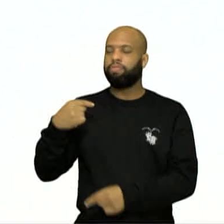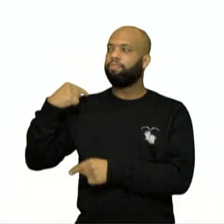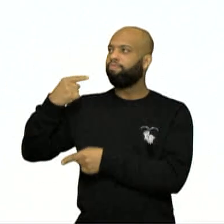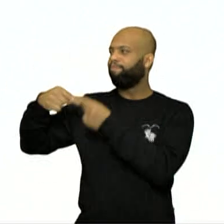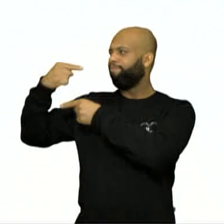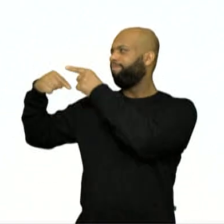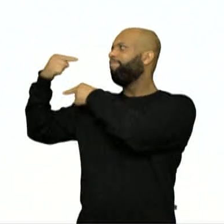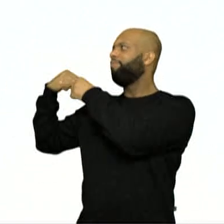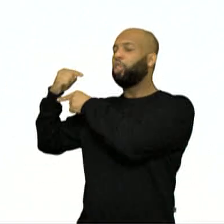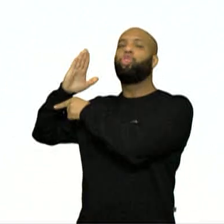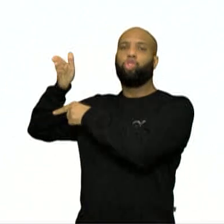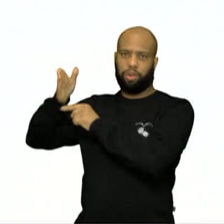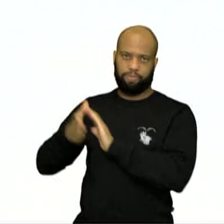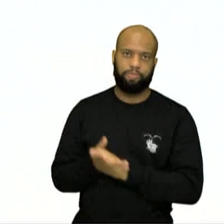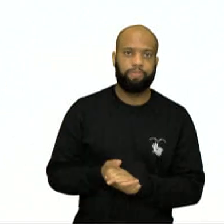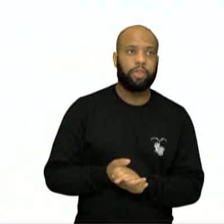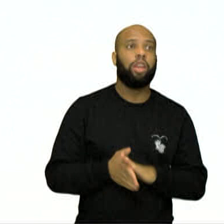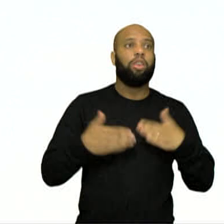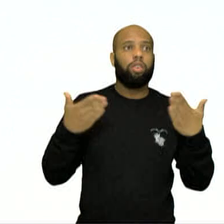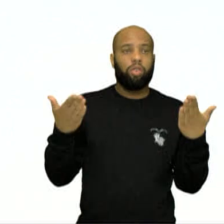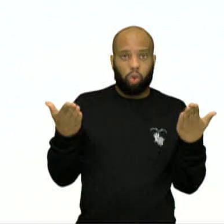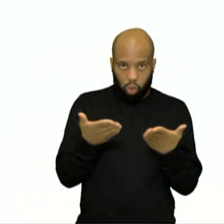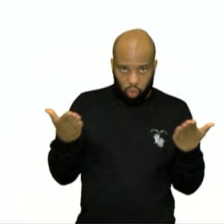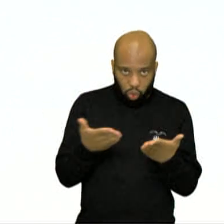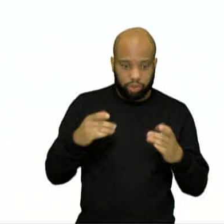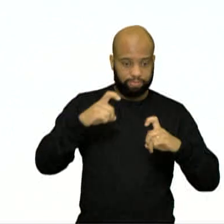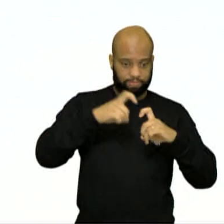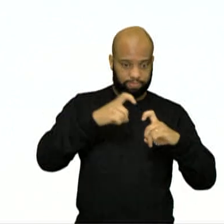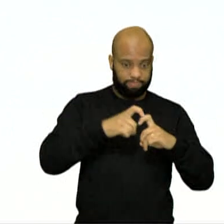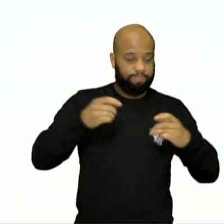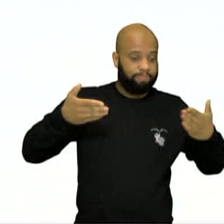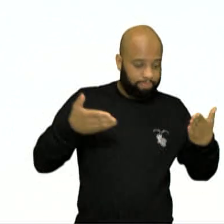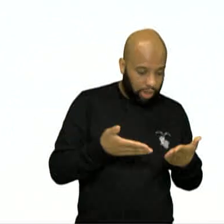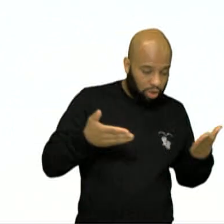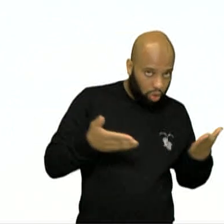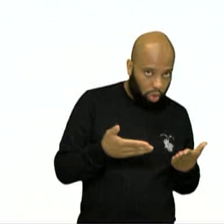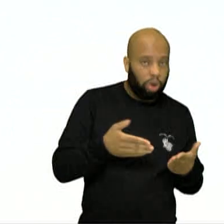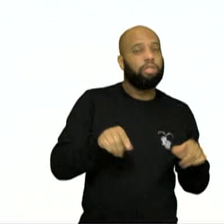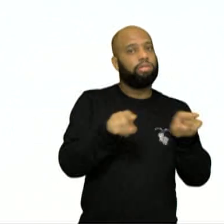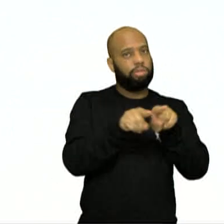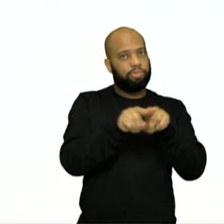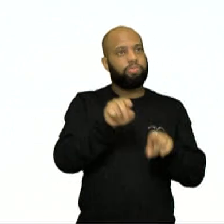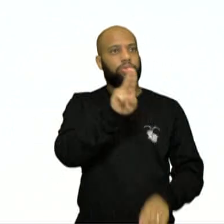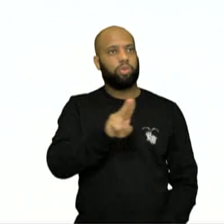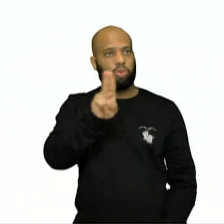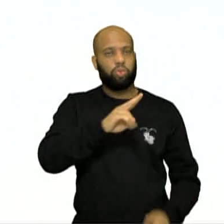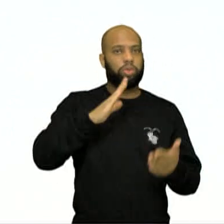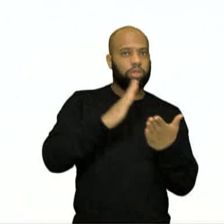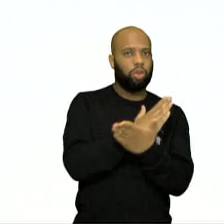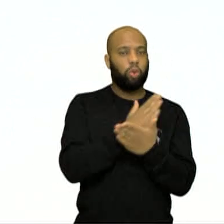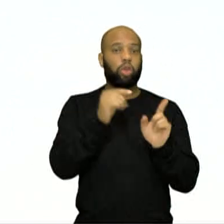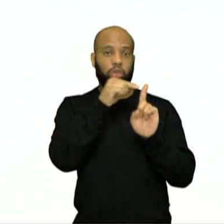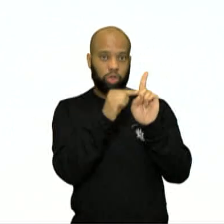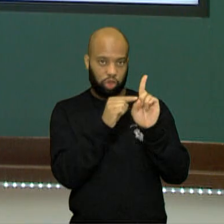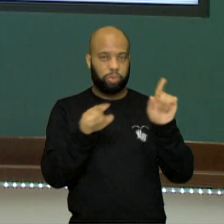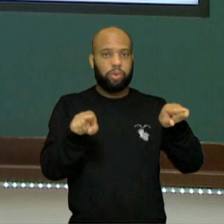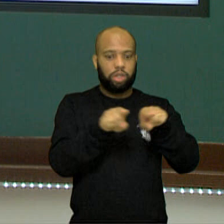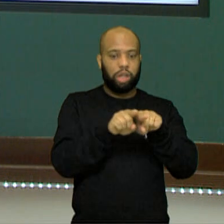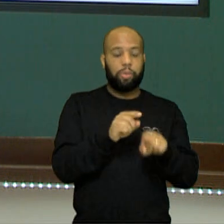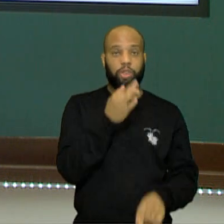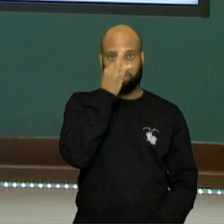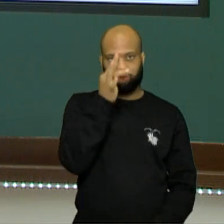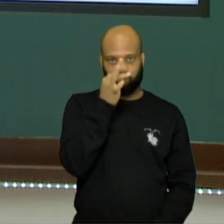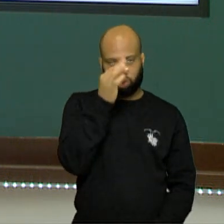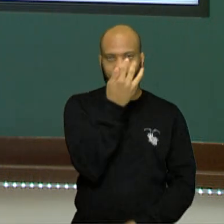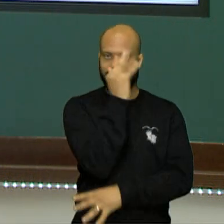antigos. Hoje, a gente sabe que a própria medicina atual, ela faz uso de muitas espécies de plantas que já